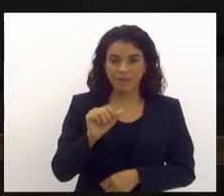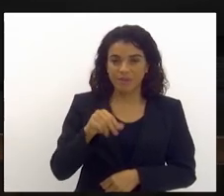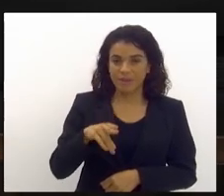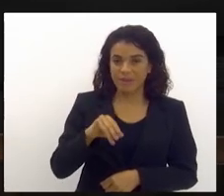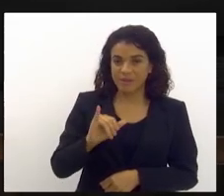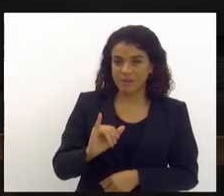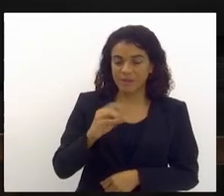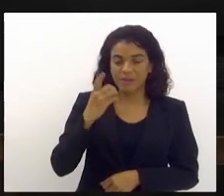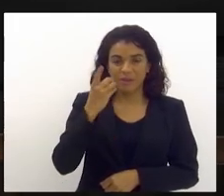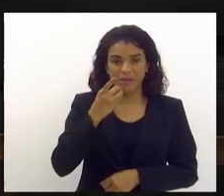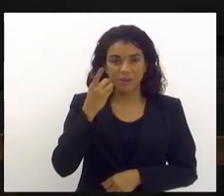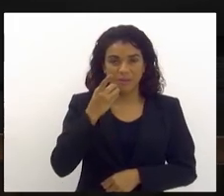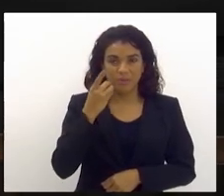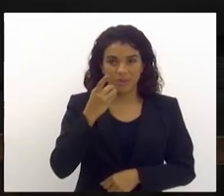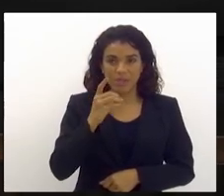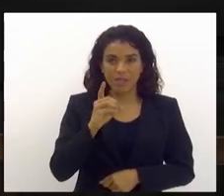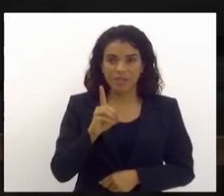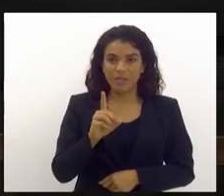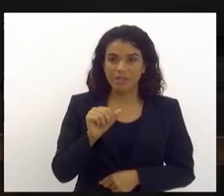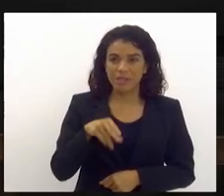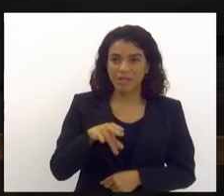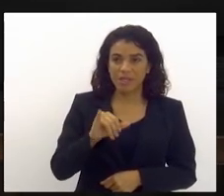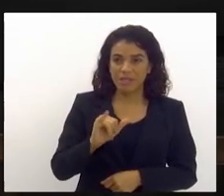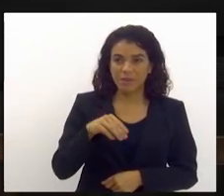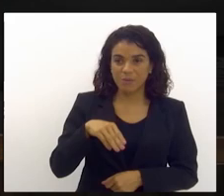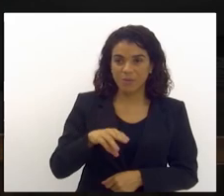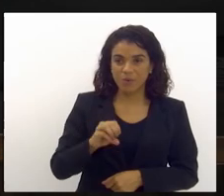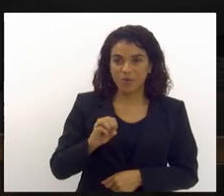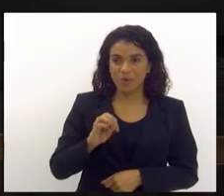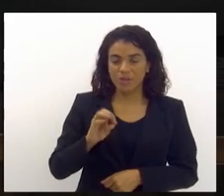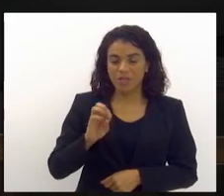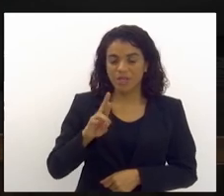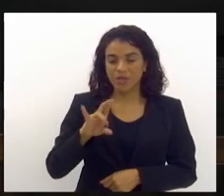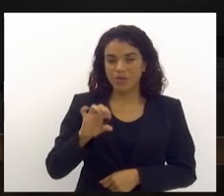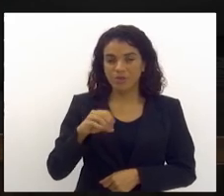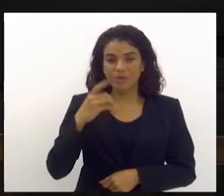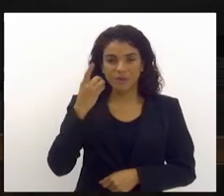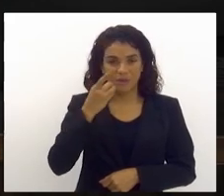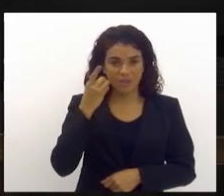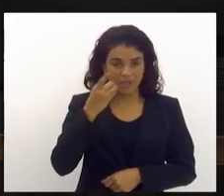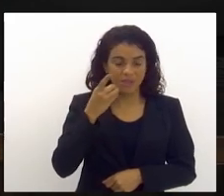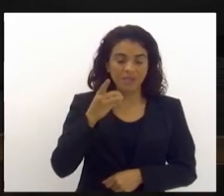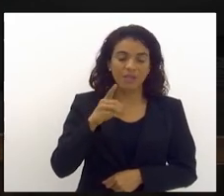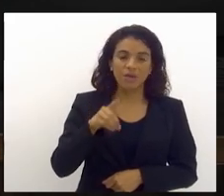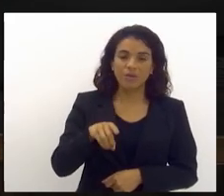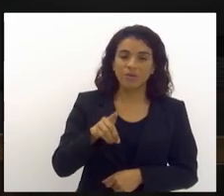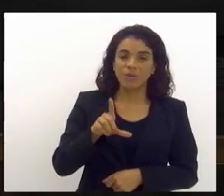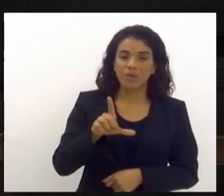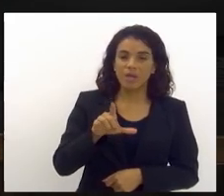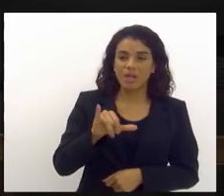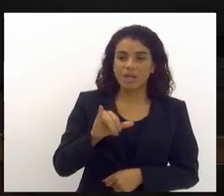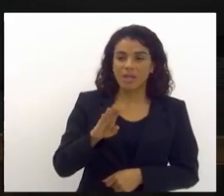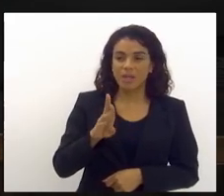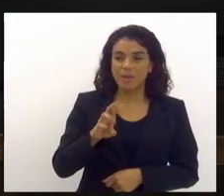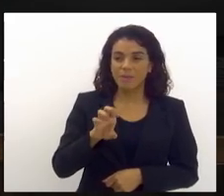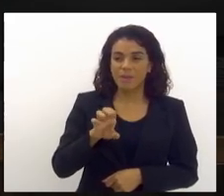Balbi. Deputada Dani Monteiro. Deputado Daniel Librelon.